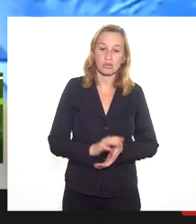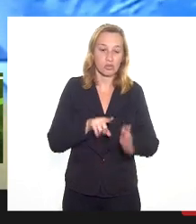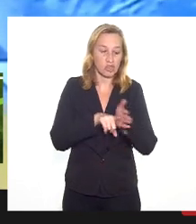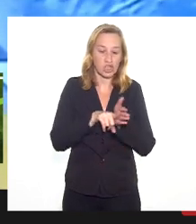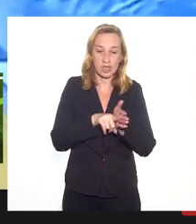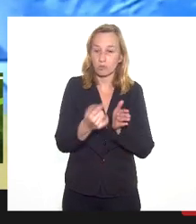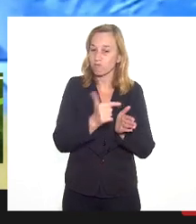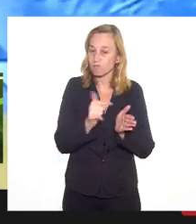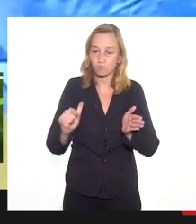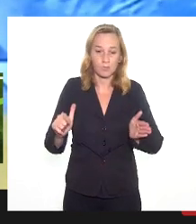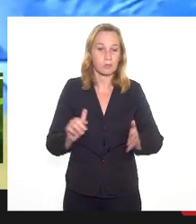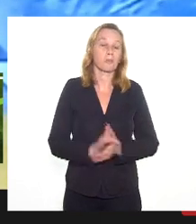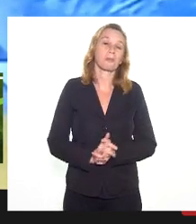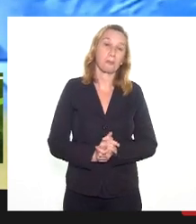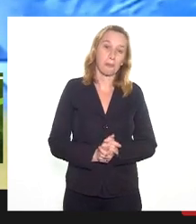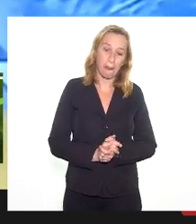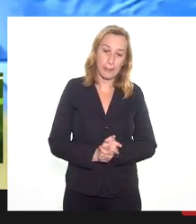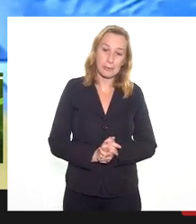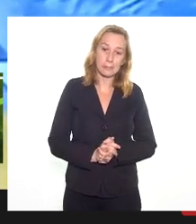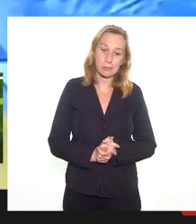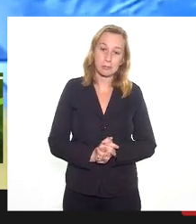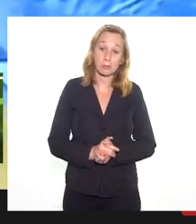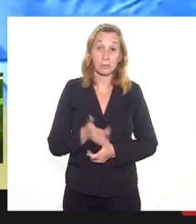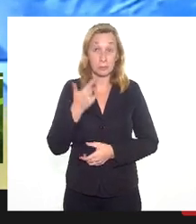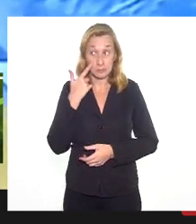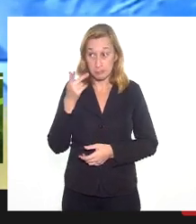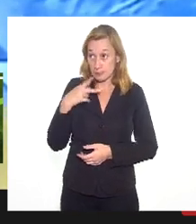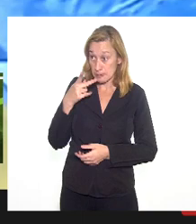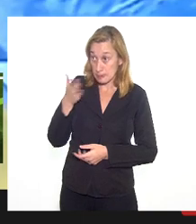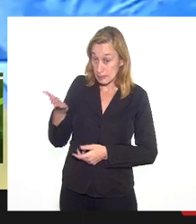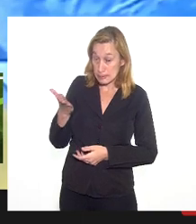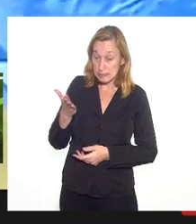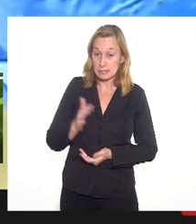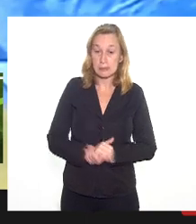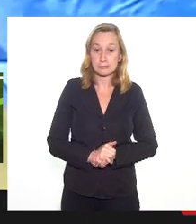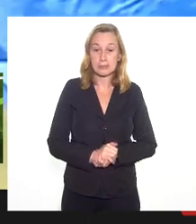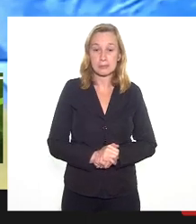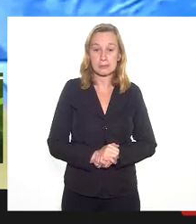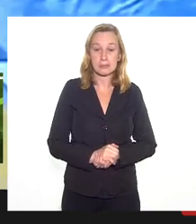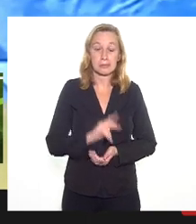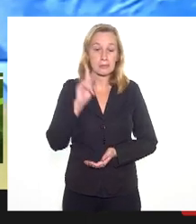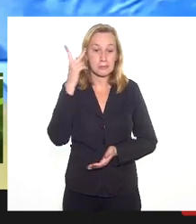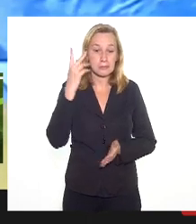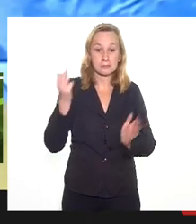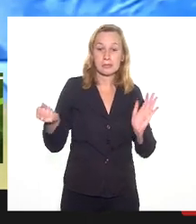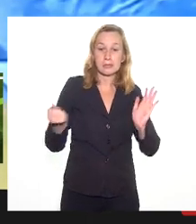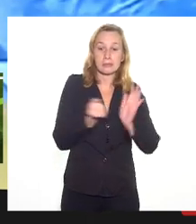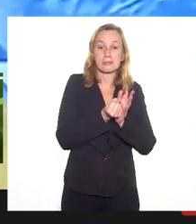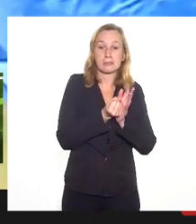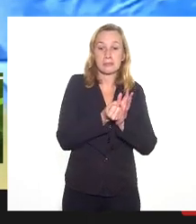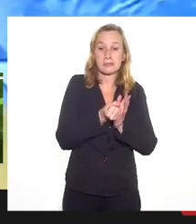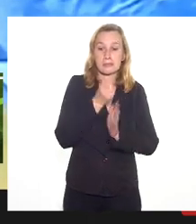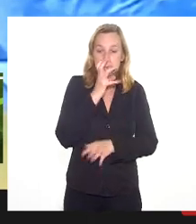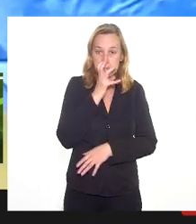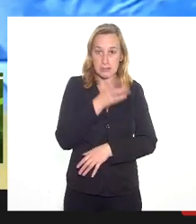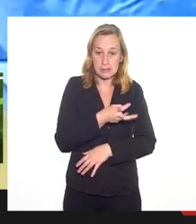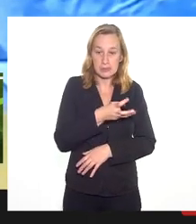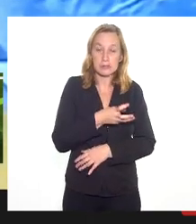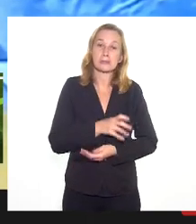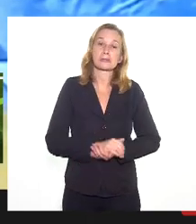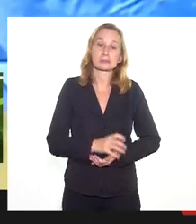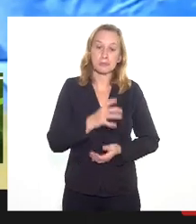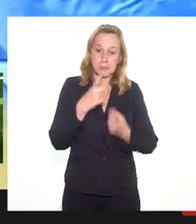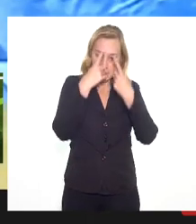fiscalização, nós viemos denunciando. Como você bem disse, a OMAR tem um histórico de denúncias, por sua vez tem um histórico